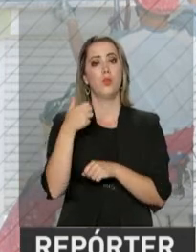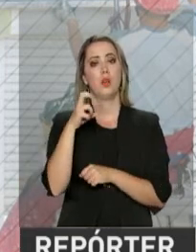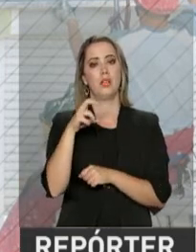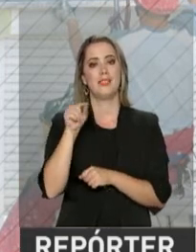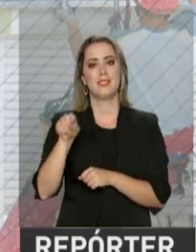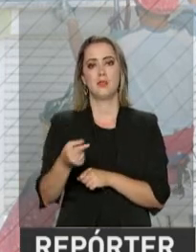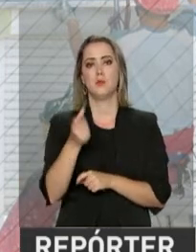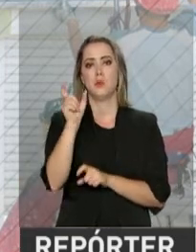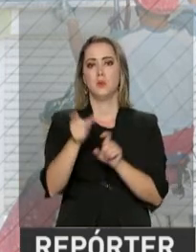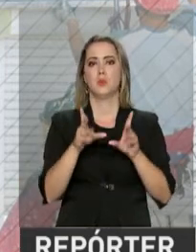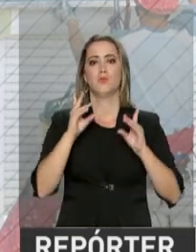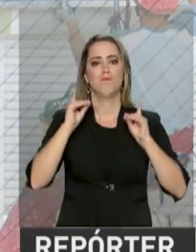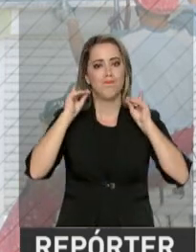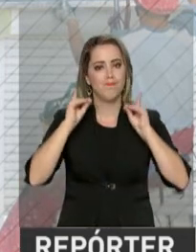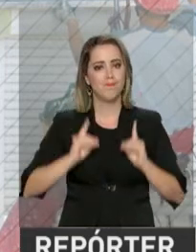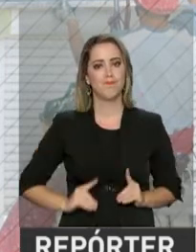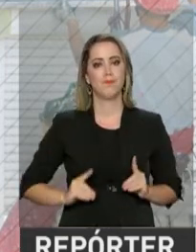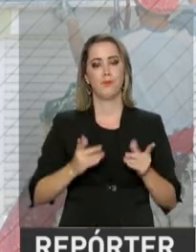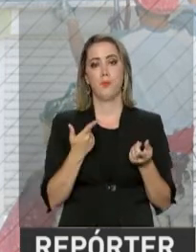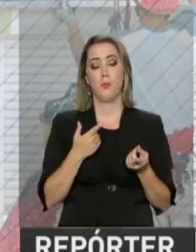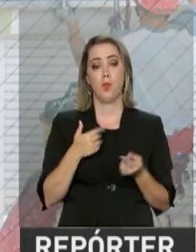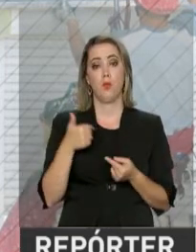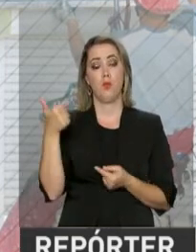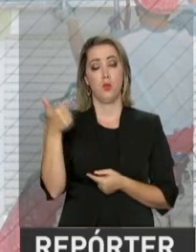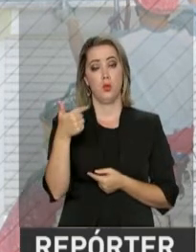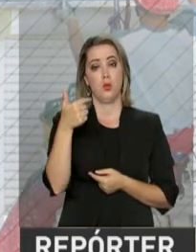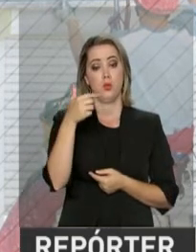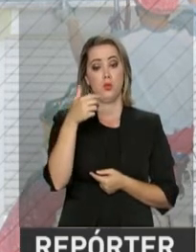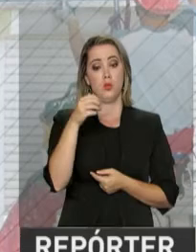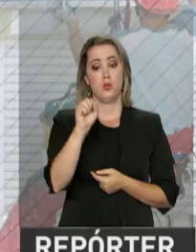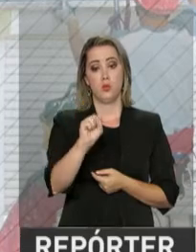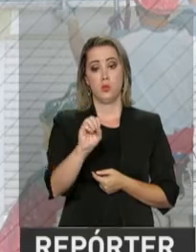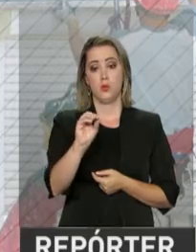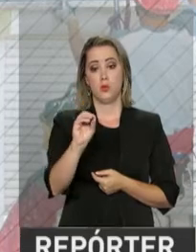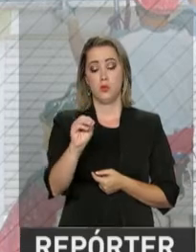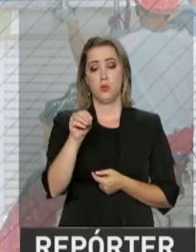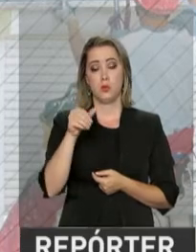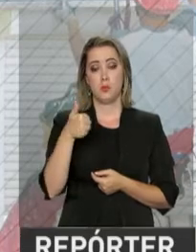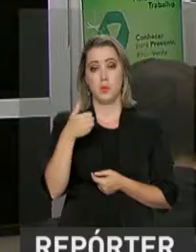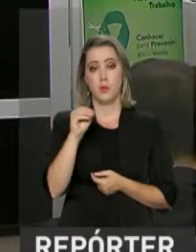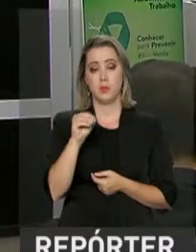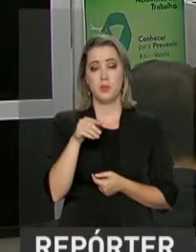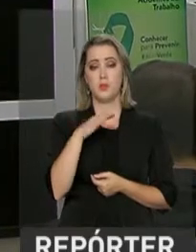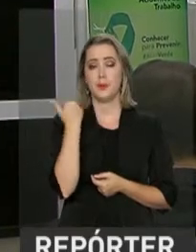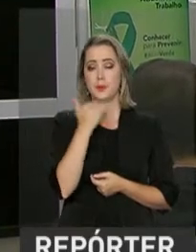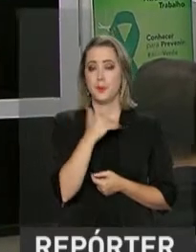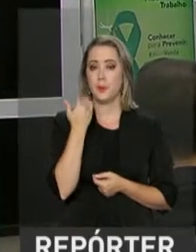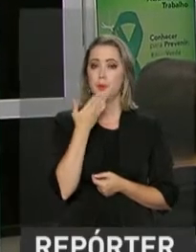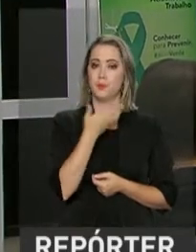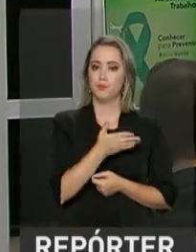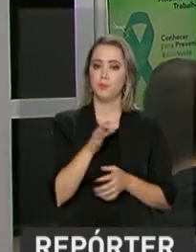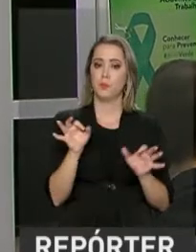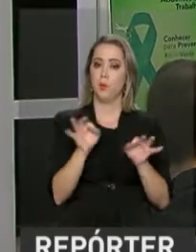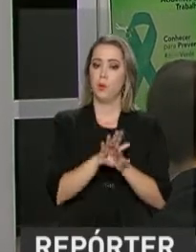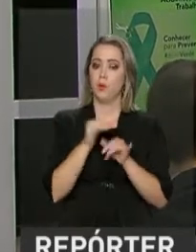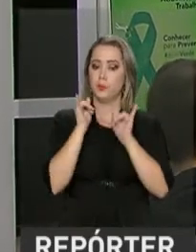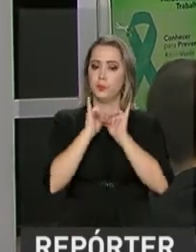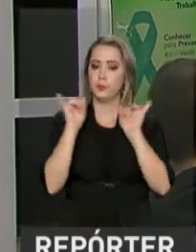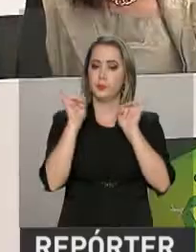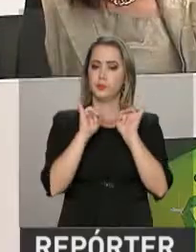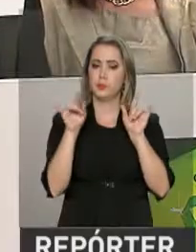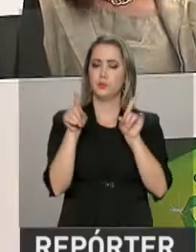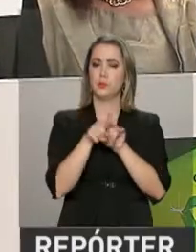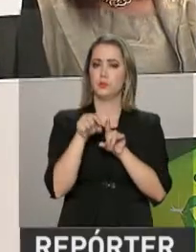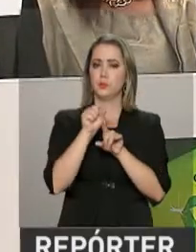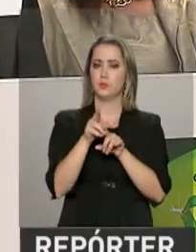incapacitações permanentes e dois mil e 810 mortes durante o encerramento da campanha nacional